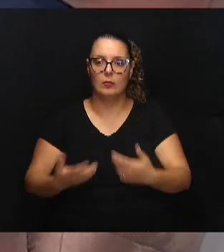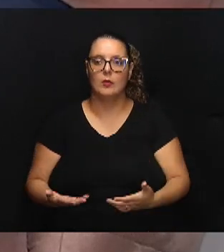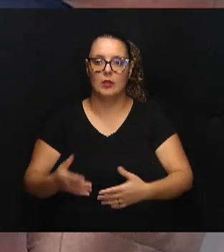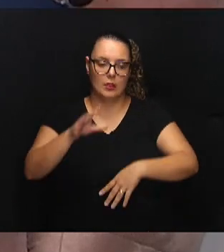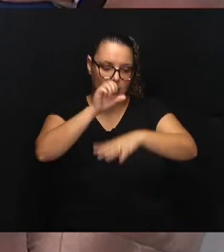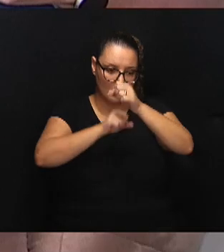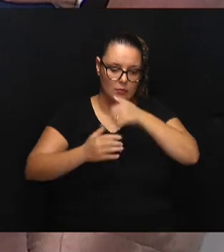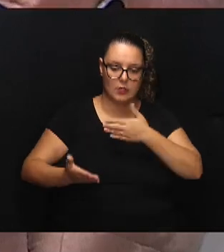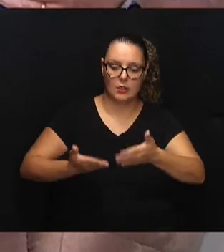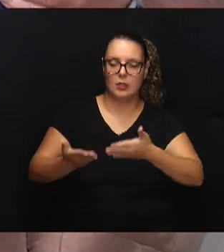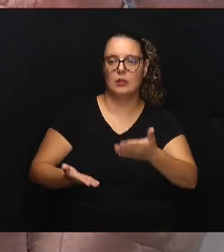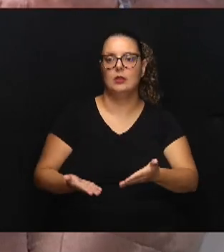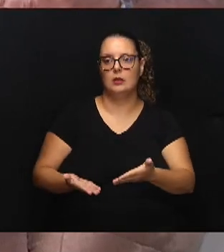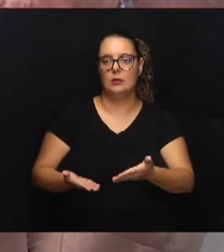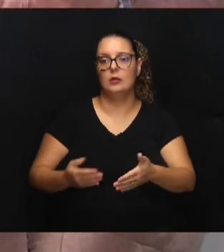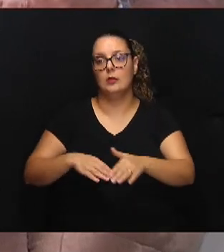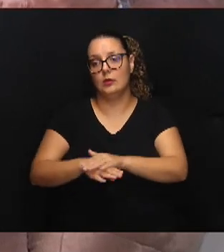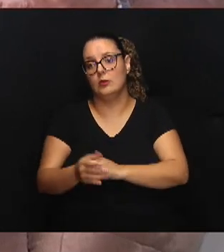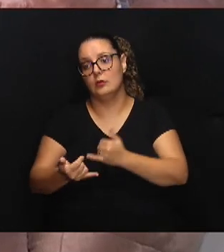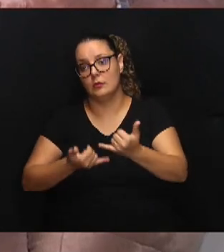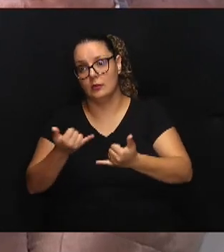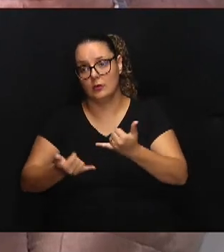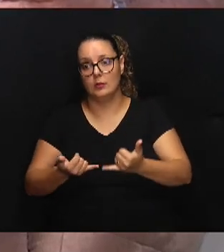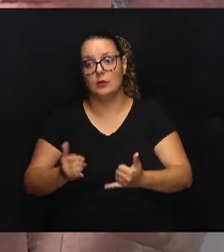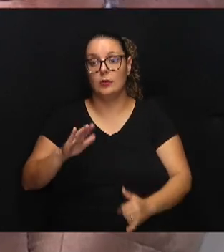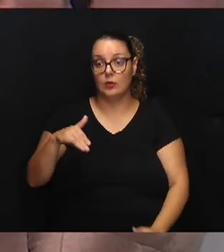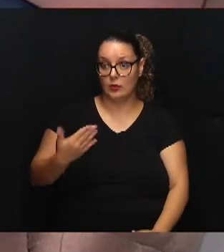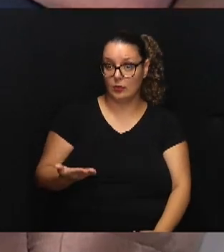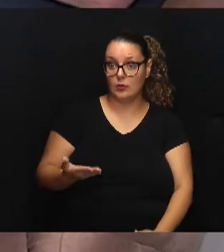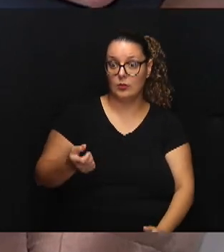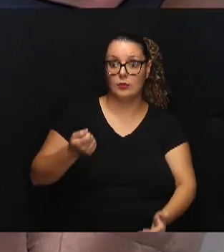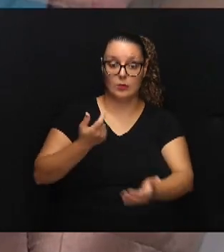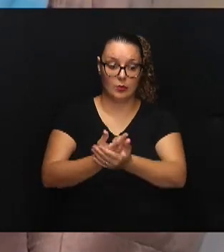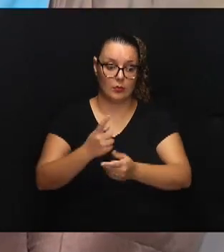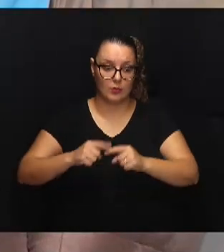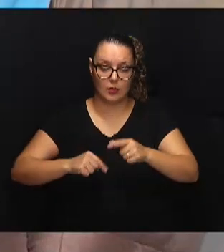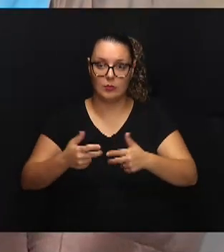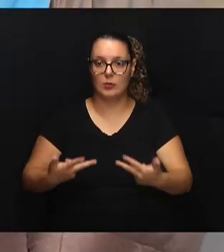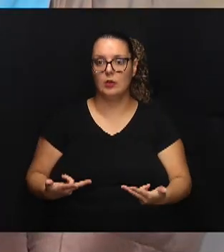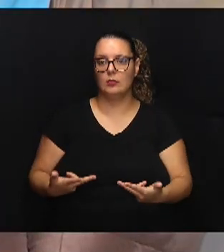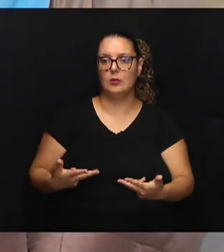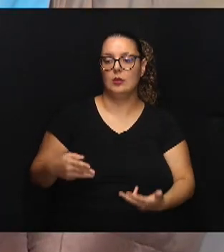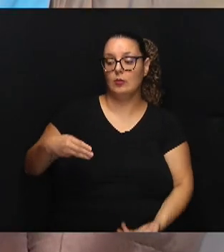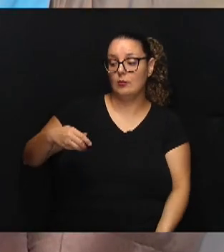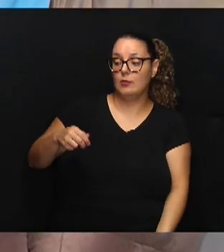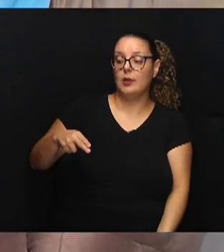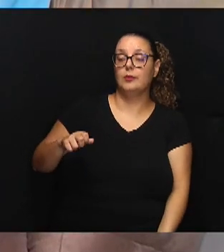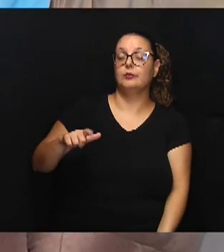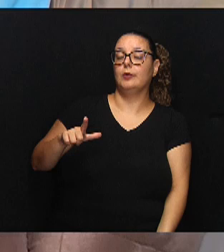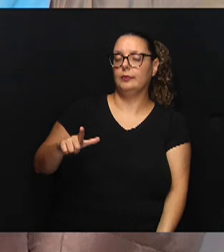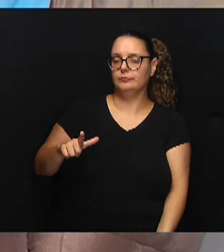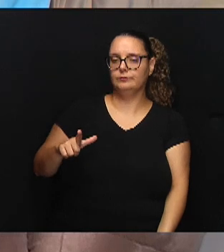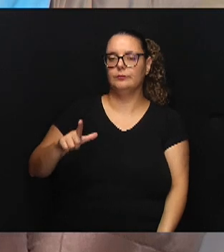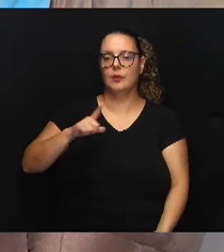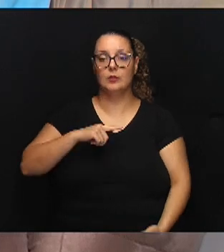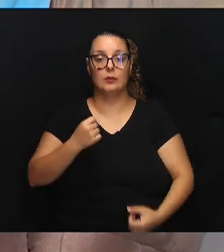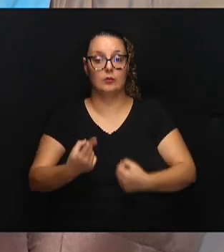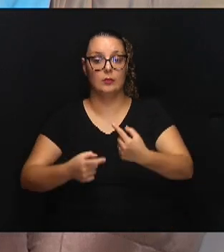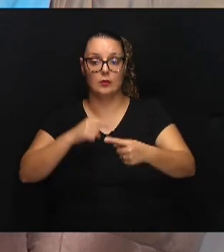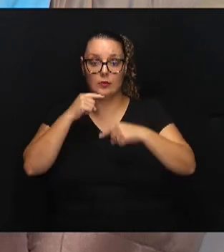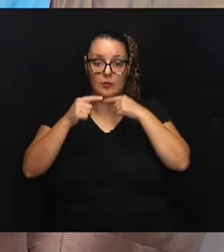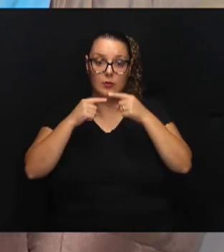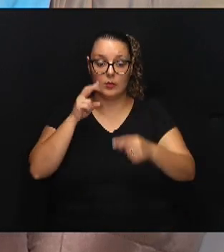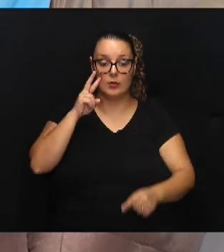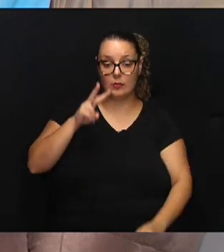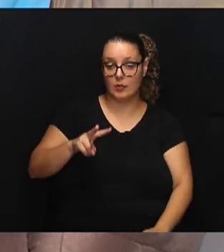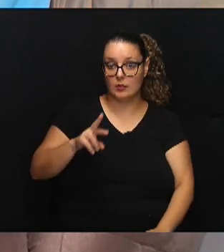aprender a lidar com isso. Eu costumo brincar que, assim, quando a gente compra um produto, ele vem com um manual, né? Então, tem lá, eu estou com alguma dúvida, eu olho no manual e